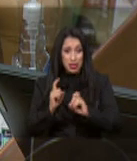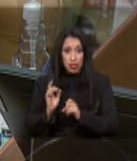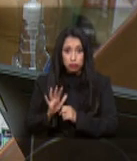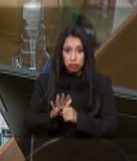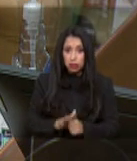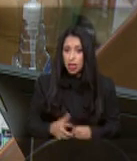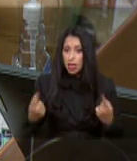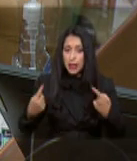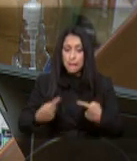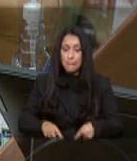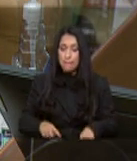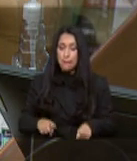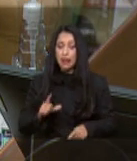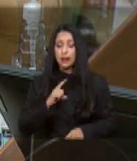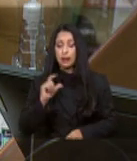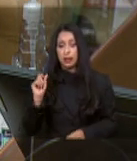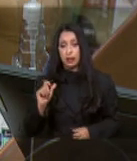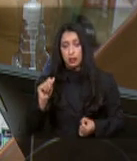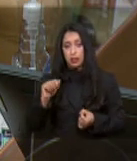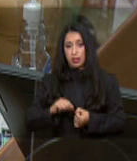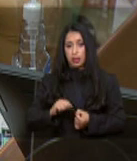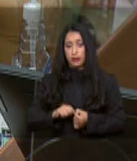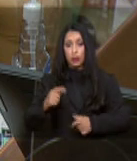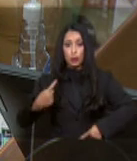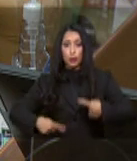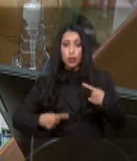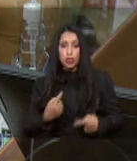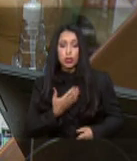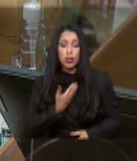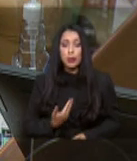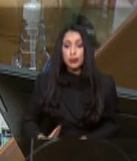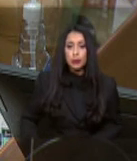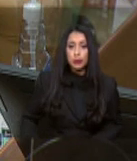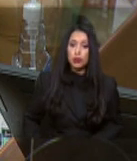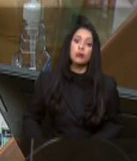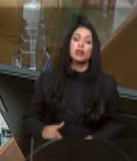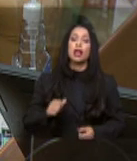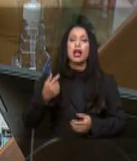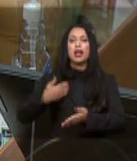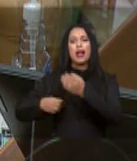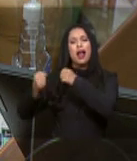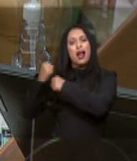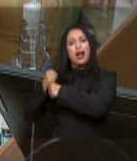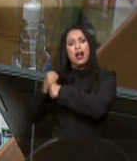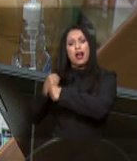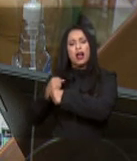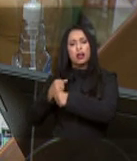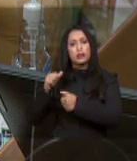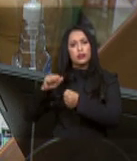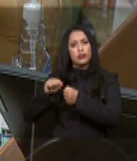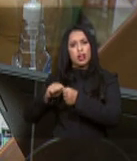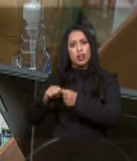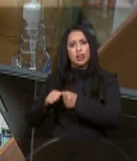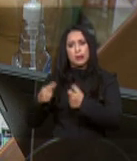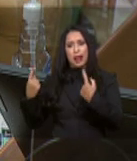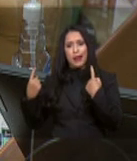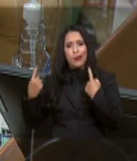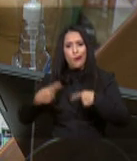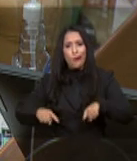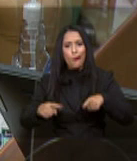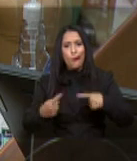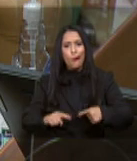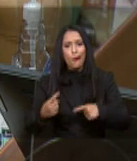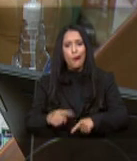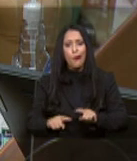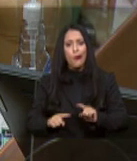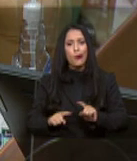impedem a execução de política pública existente e há anos aplicada para o combate efetivo de desmatamento da Amazônia